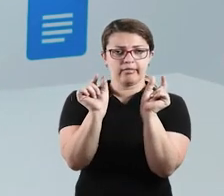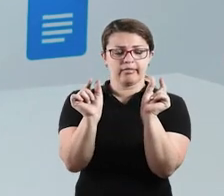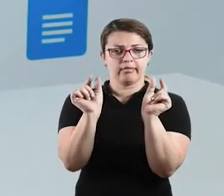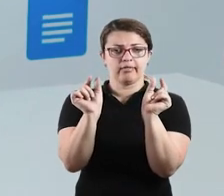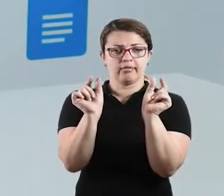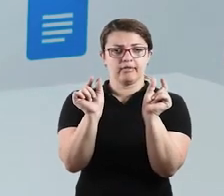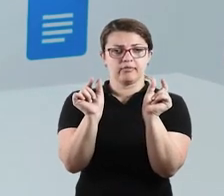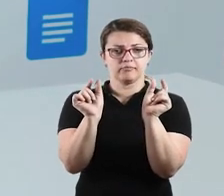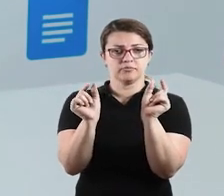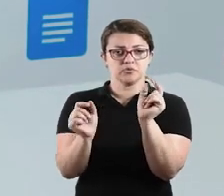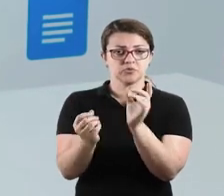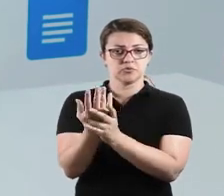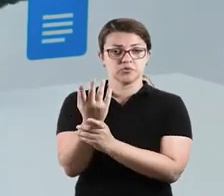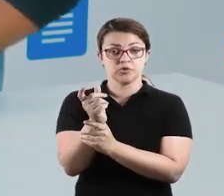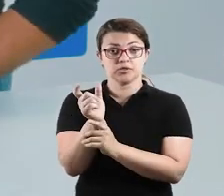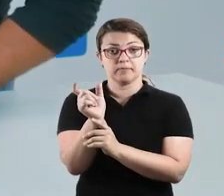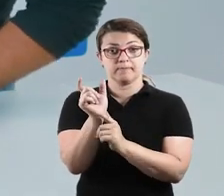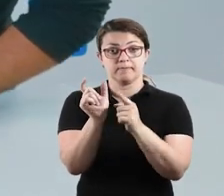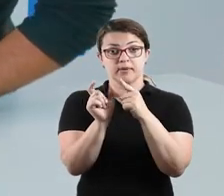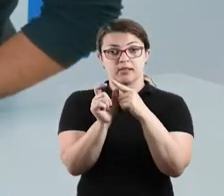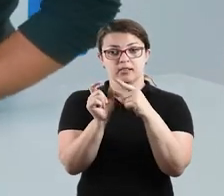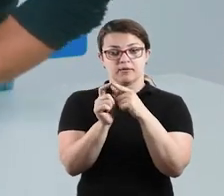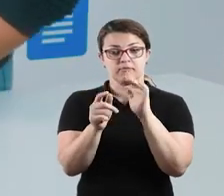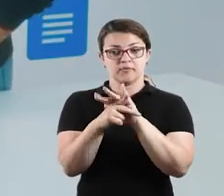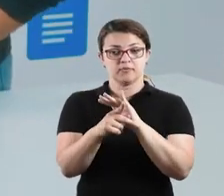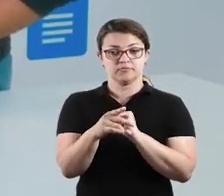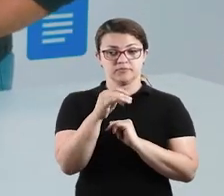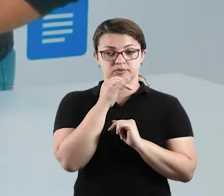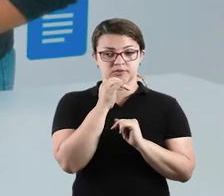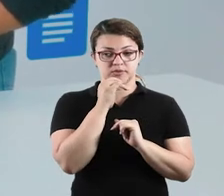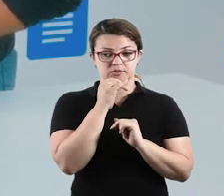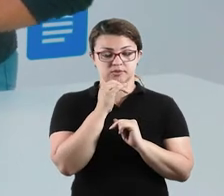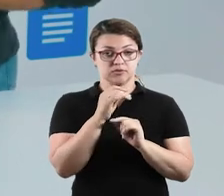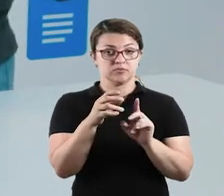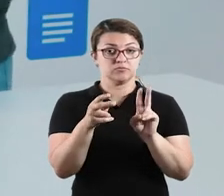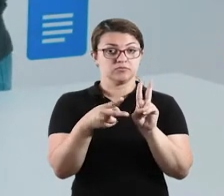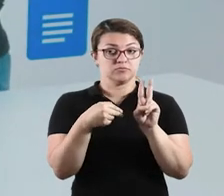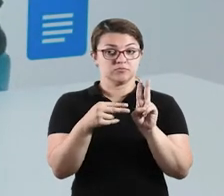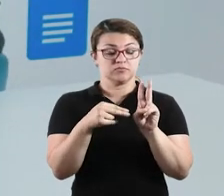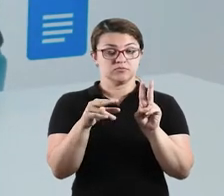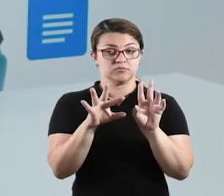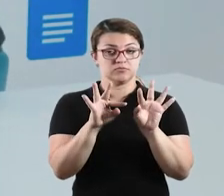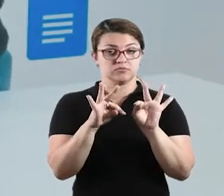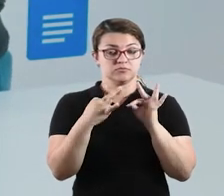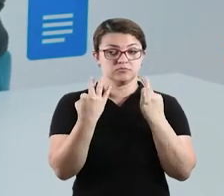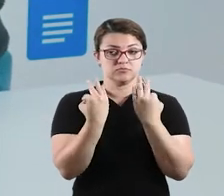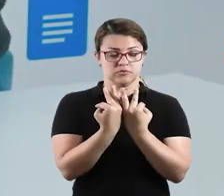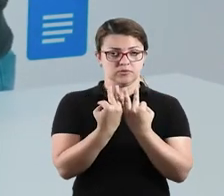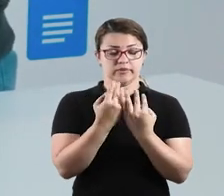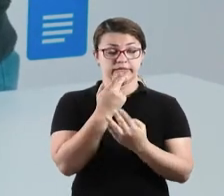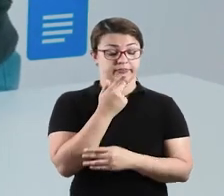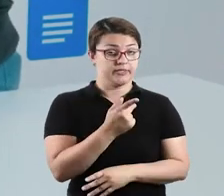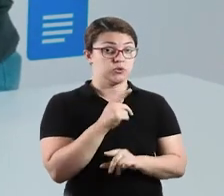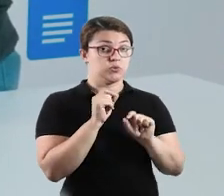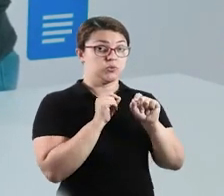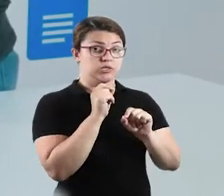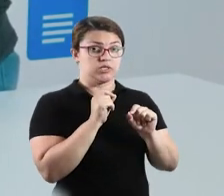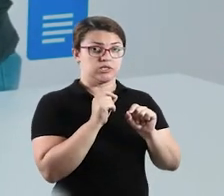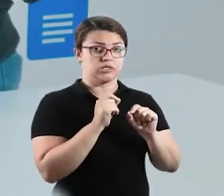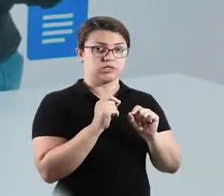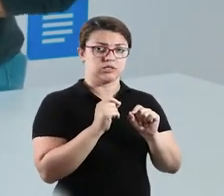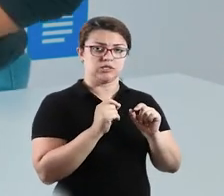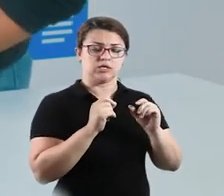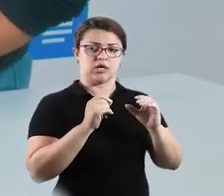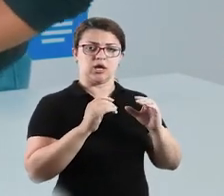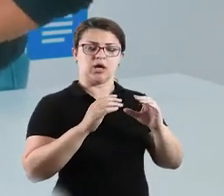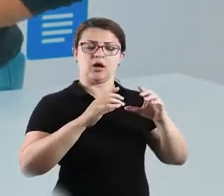forma a palavra dessa figura, tá bom? Aqui, por exemplo, nós temos o nosso querido indígena. Ele está dizendo que a casa dele lá é a oca. Ó, já dei a